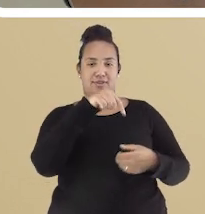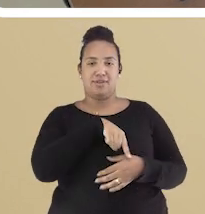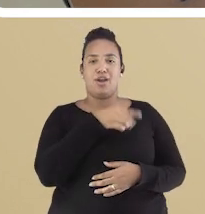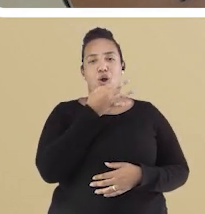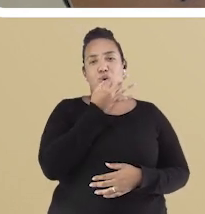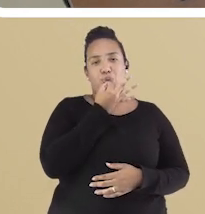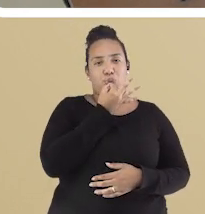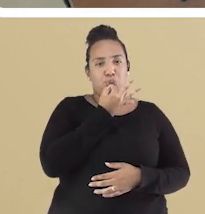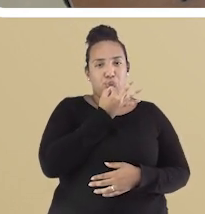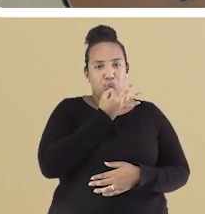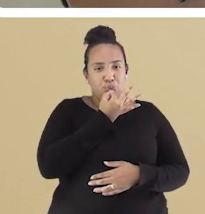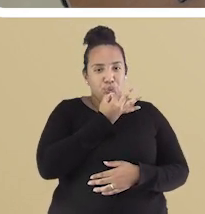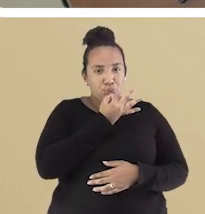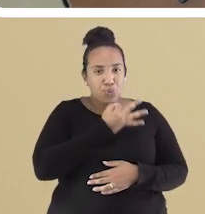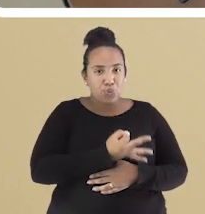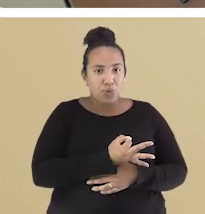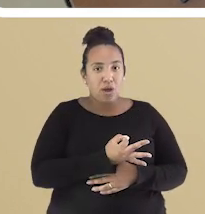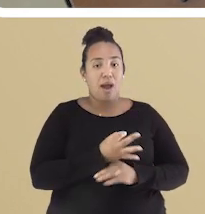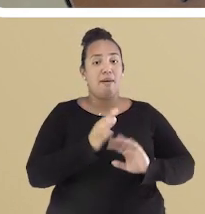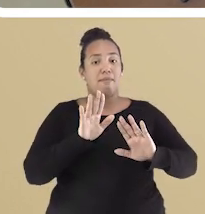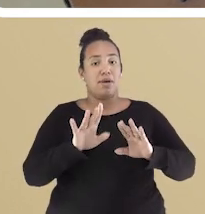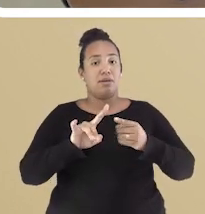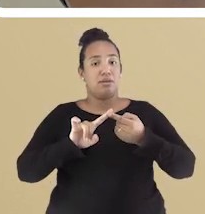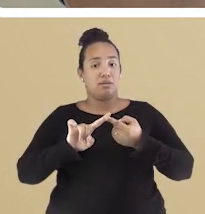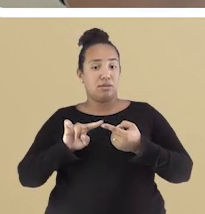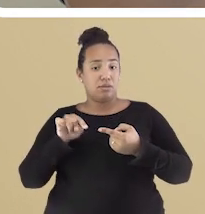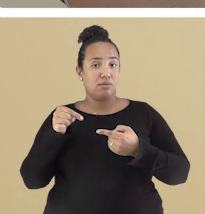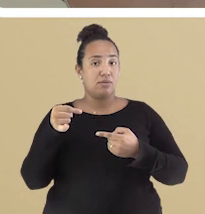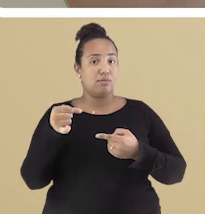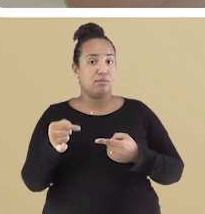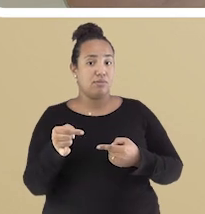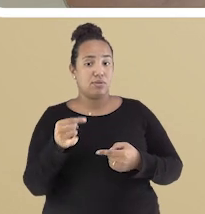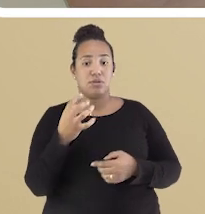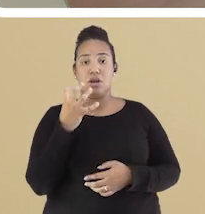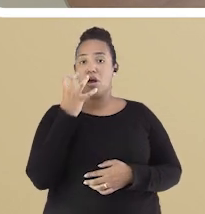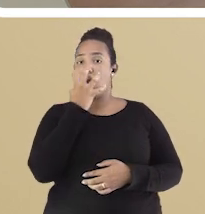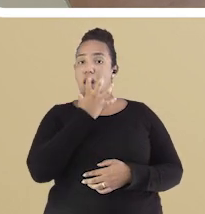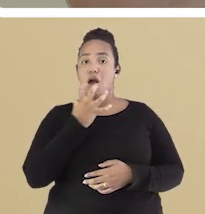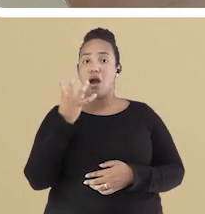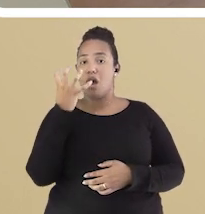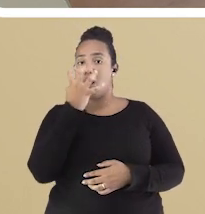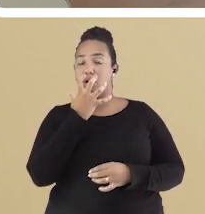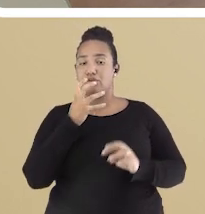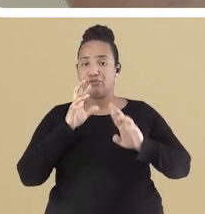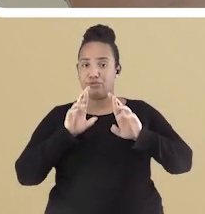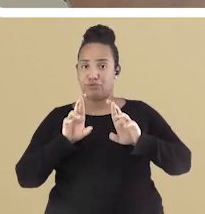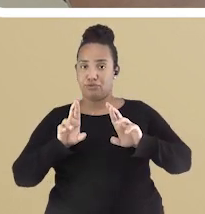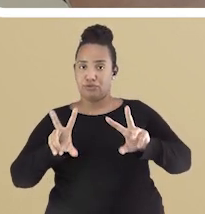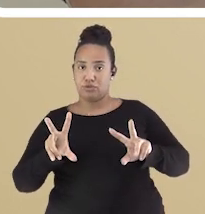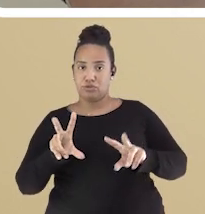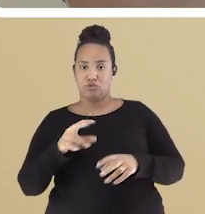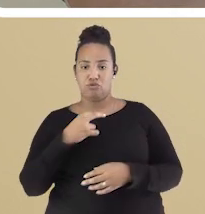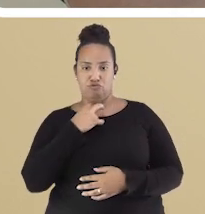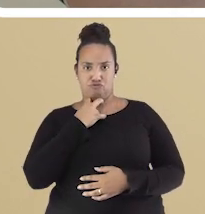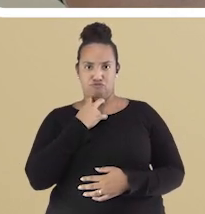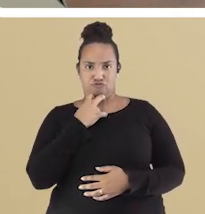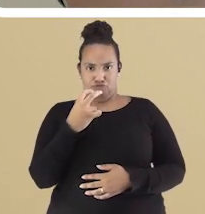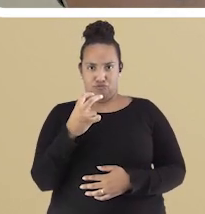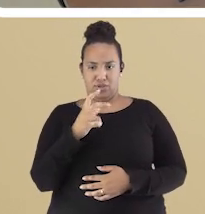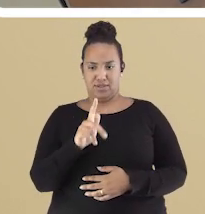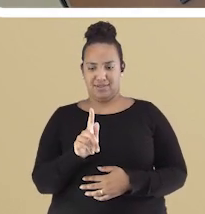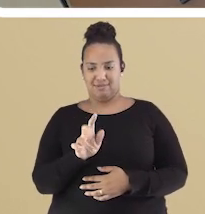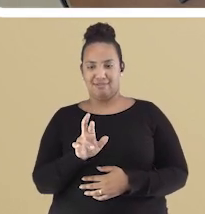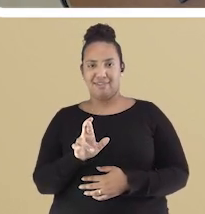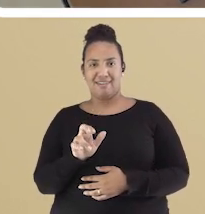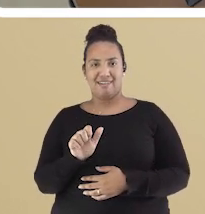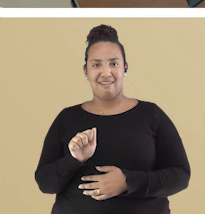o bem Agudo mas logo em seguida é o outro cantor que canta o verso um pouco mais grave lá